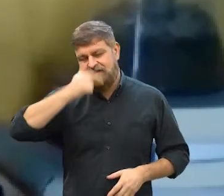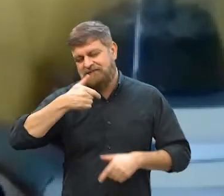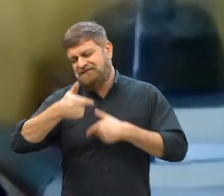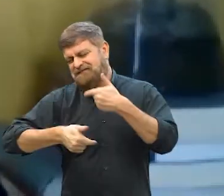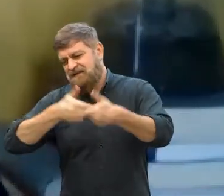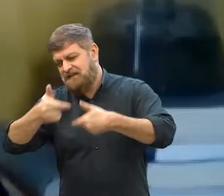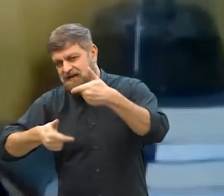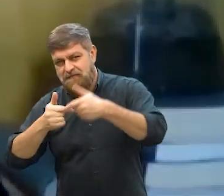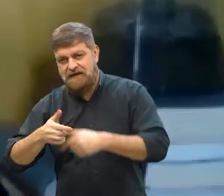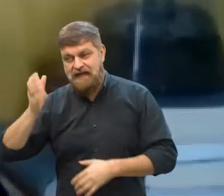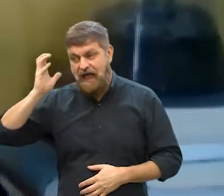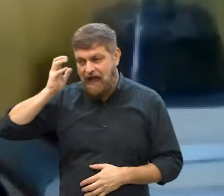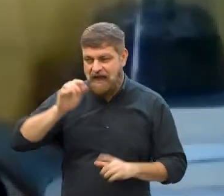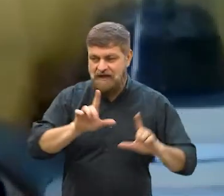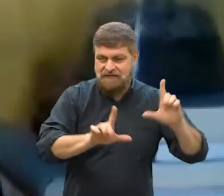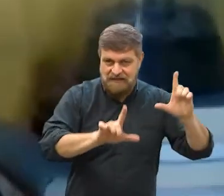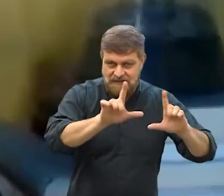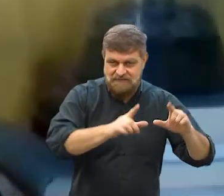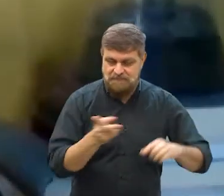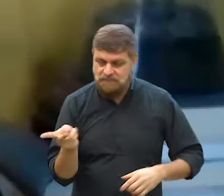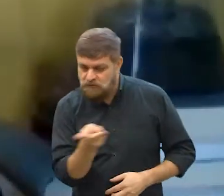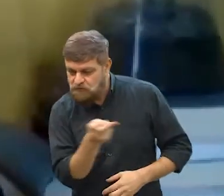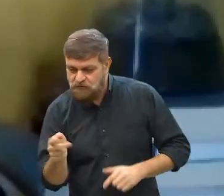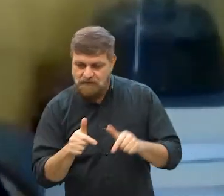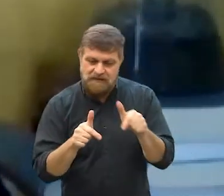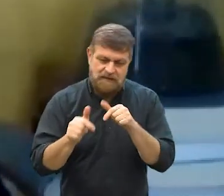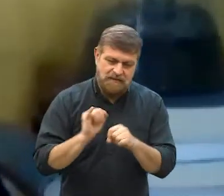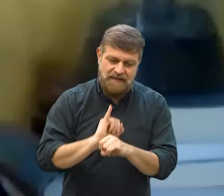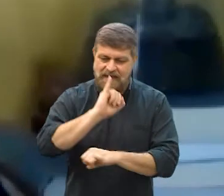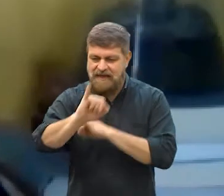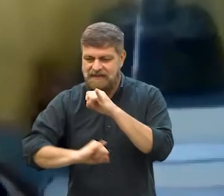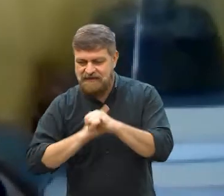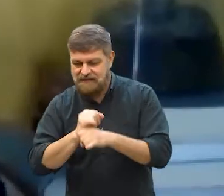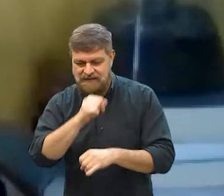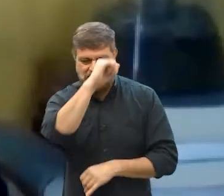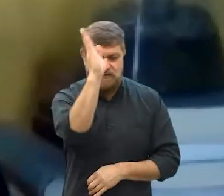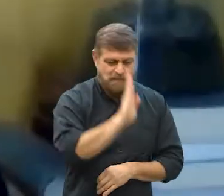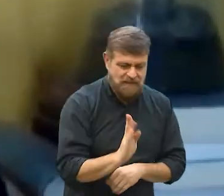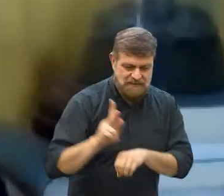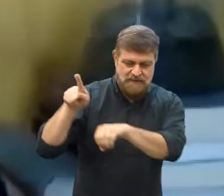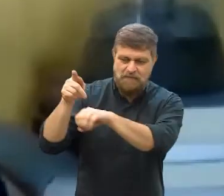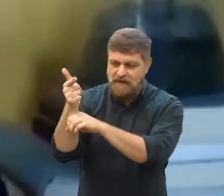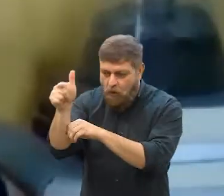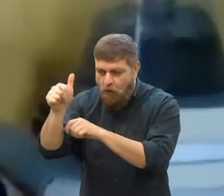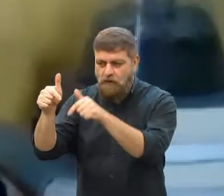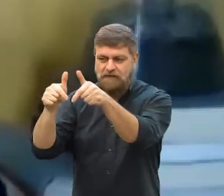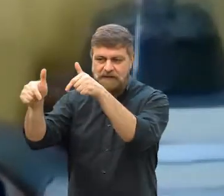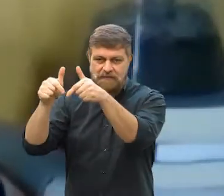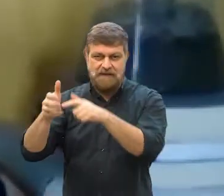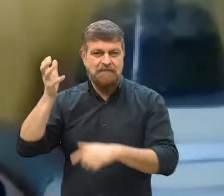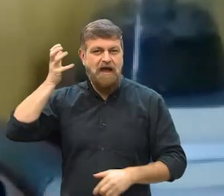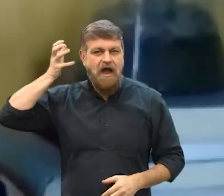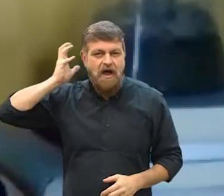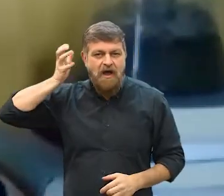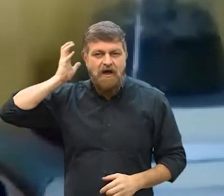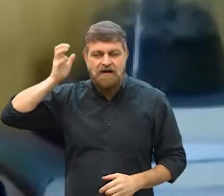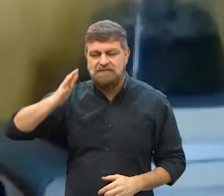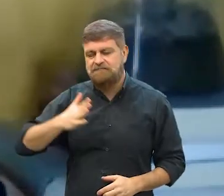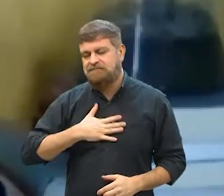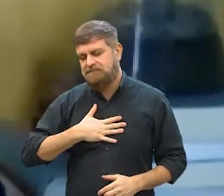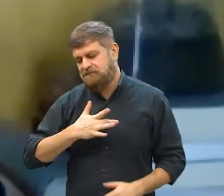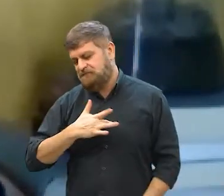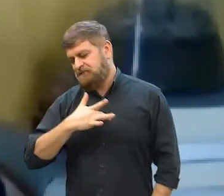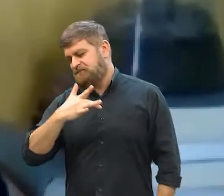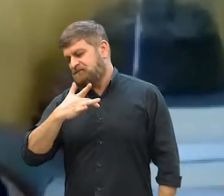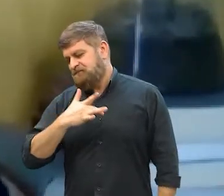eu trabalhei tão mesmo tempo trabalho errado de trabalho em televisão trabalho Internet trabalhar aqui no Brasil trabalhei fora mas o rádio é a mim